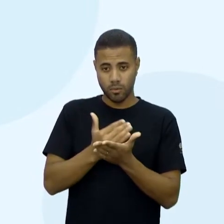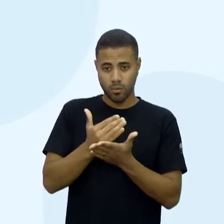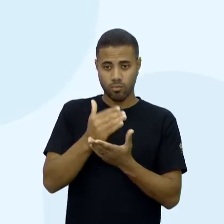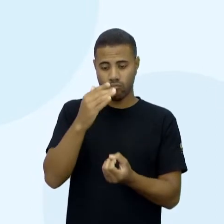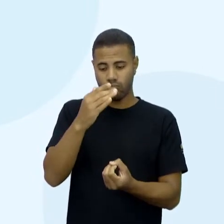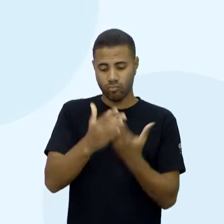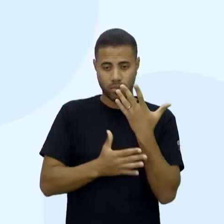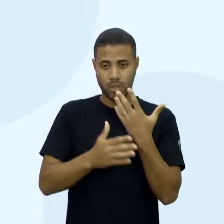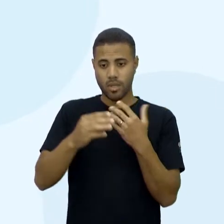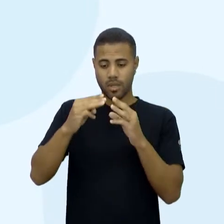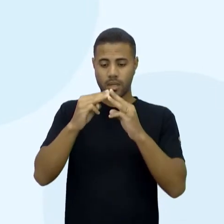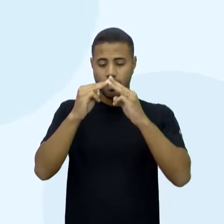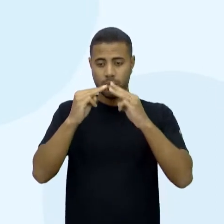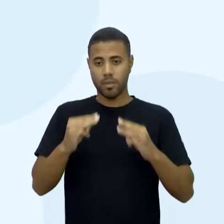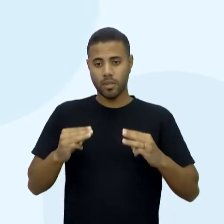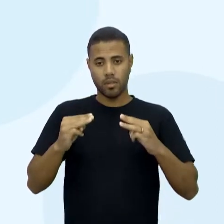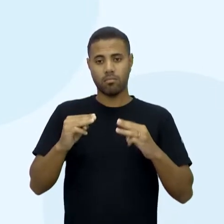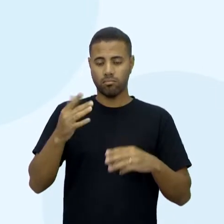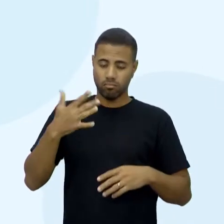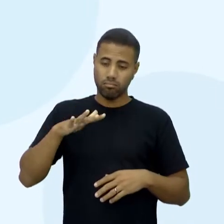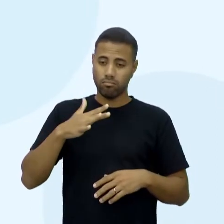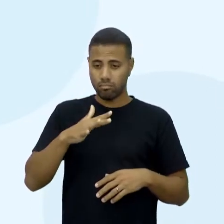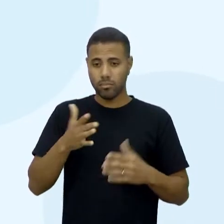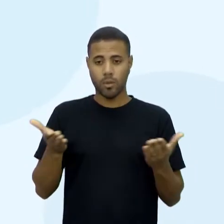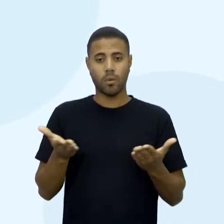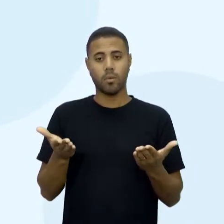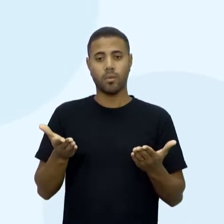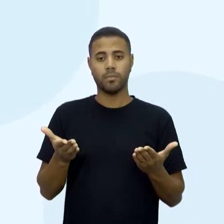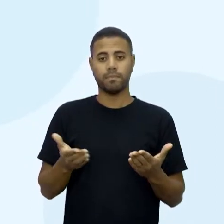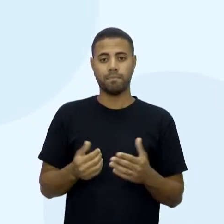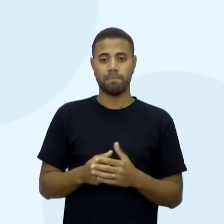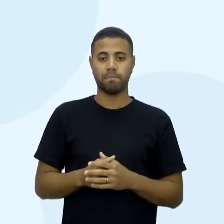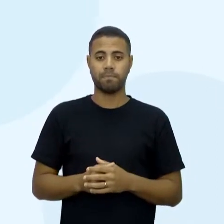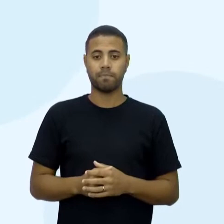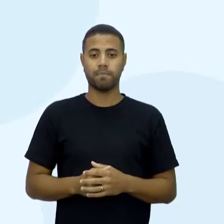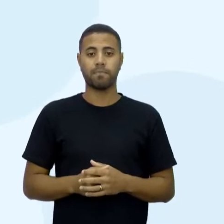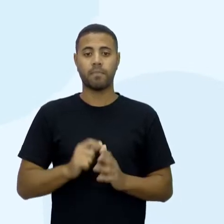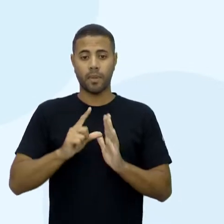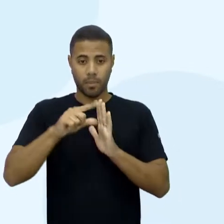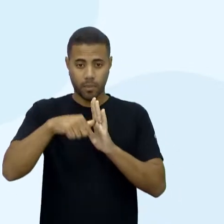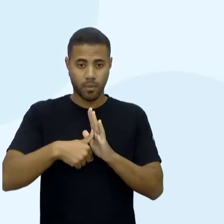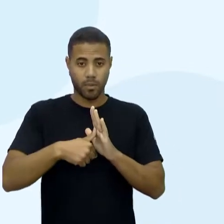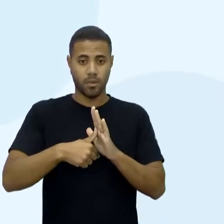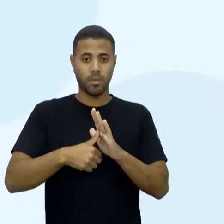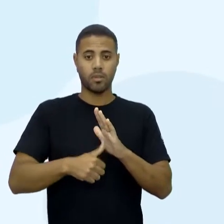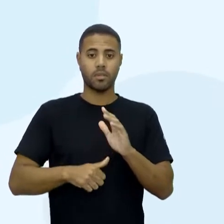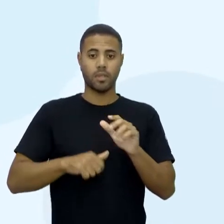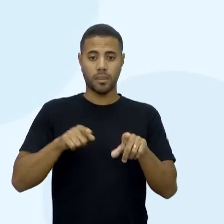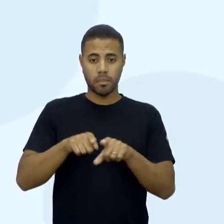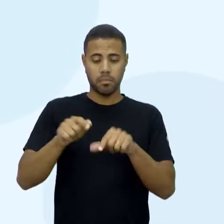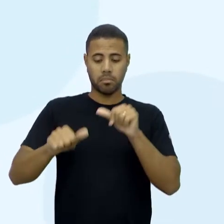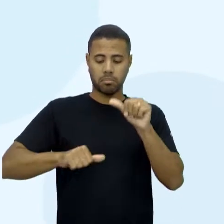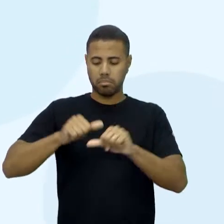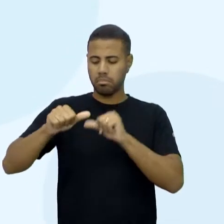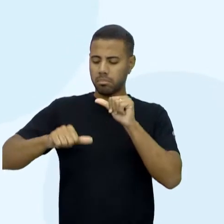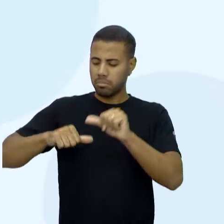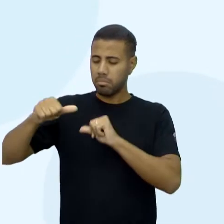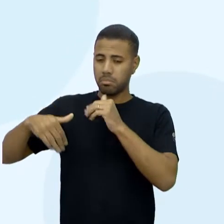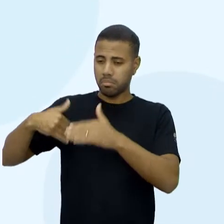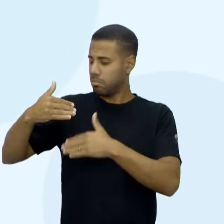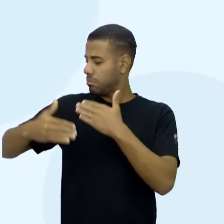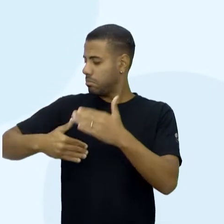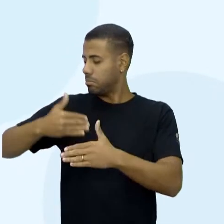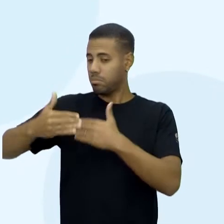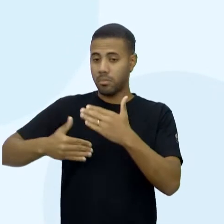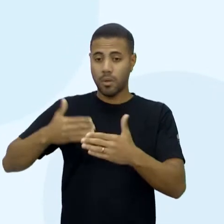museu mais ou menos como atualmente o conhecemos. Depois de outras mudanças e aperfeiçoamentos, hoje os